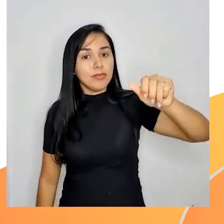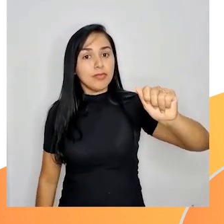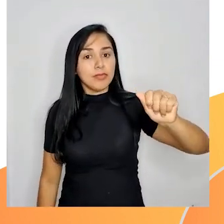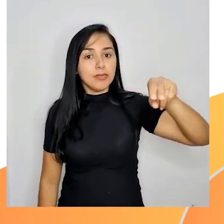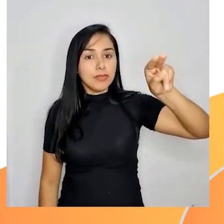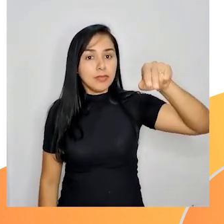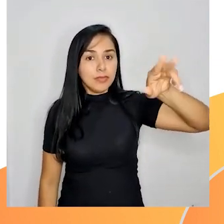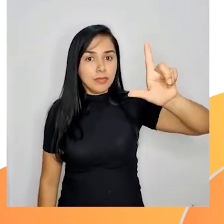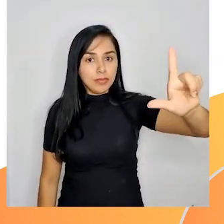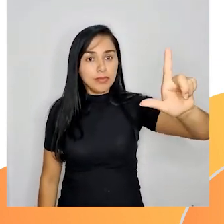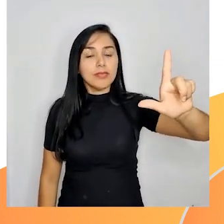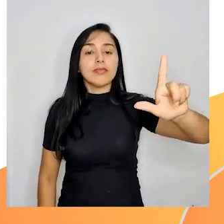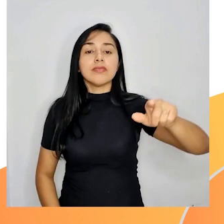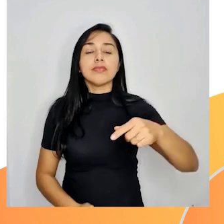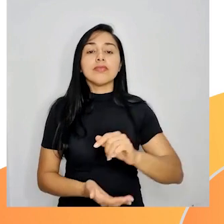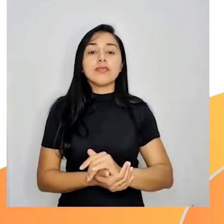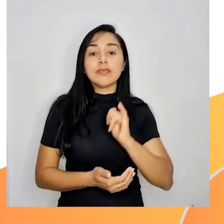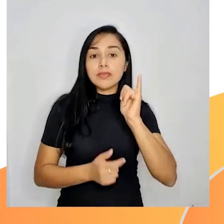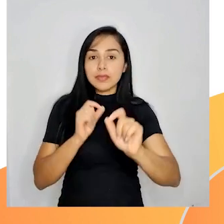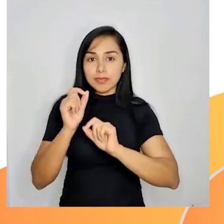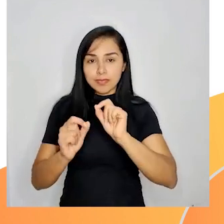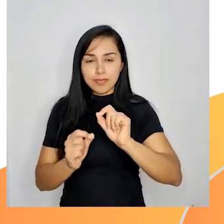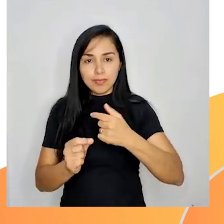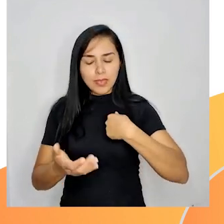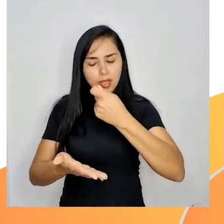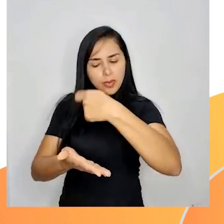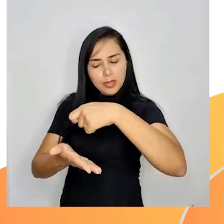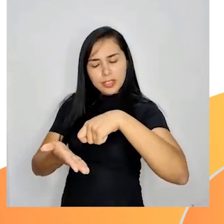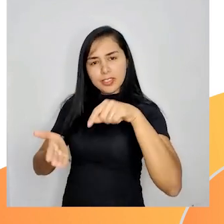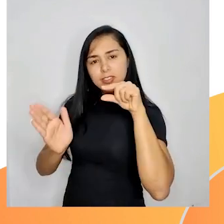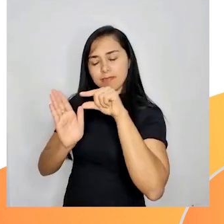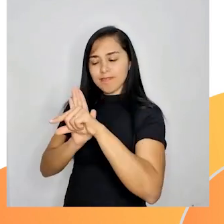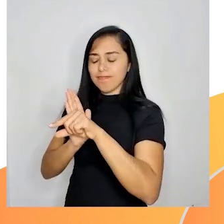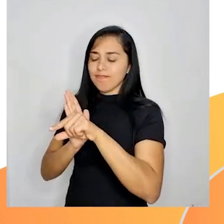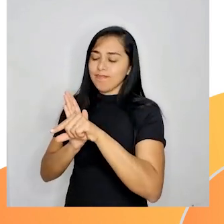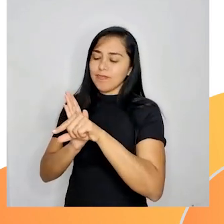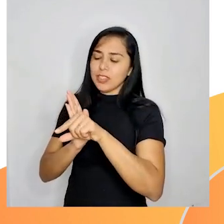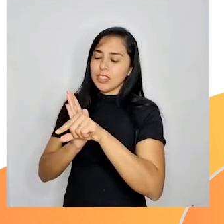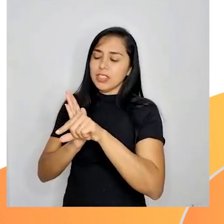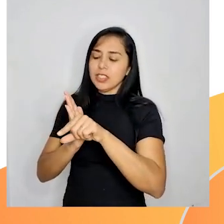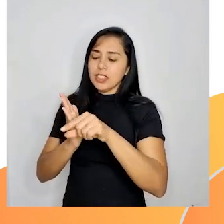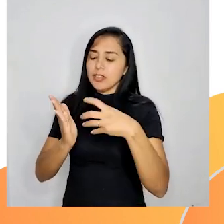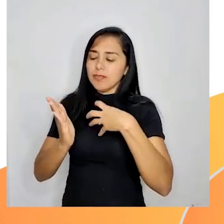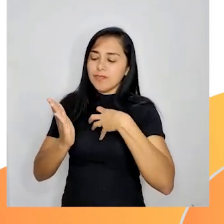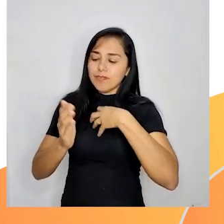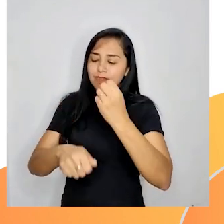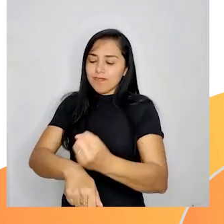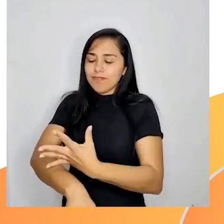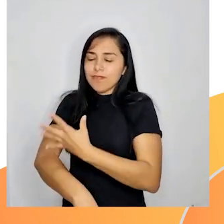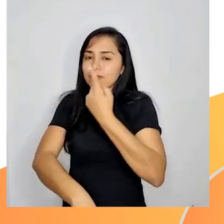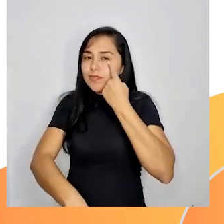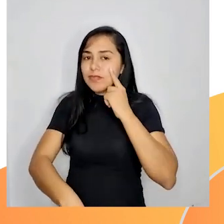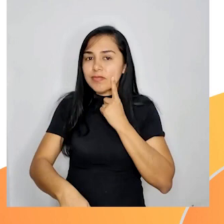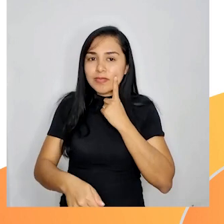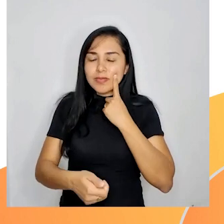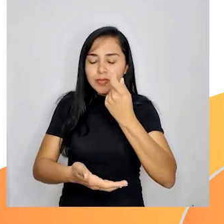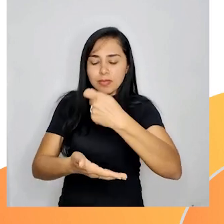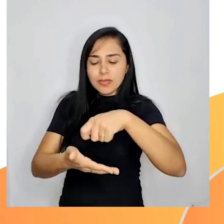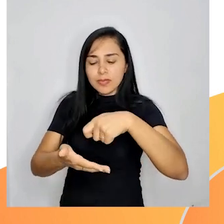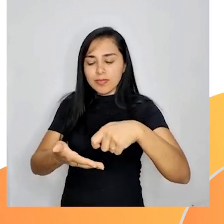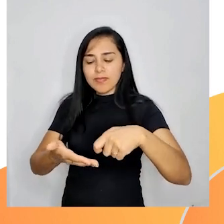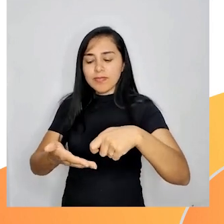faço versos como quem chora. Eu faço versos como quem morre. Eu